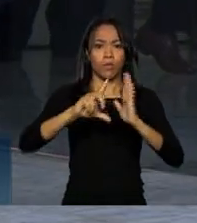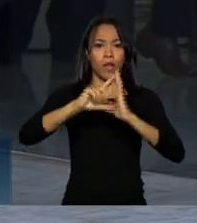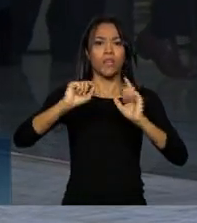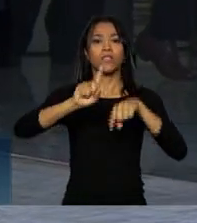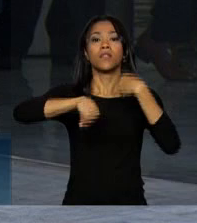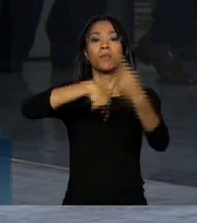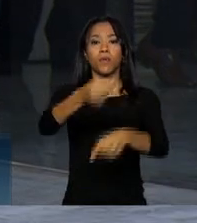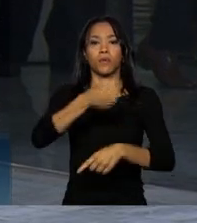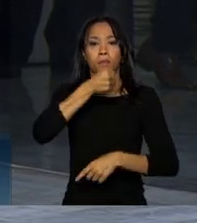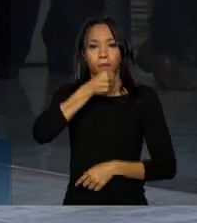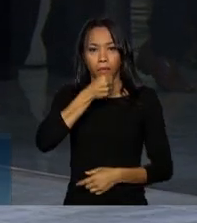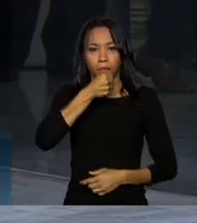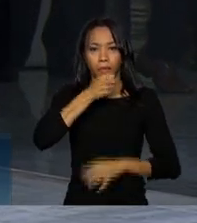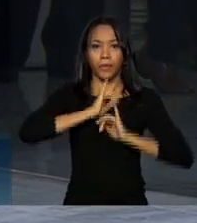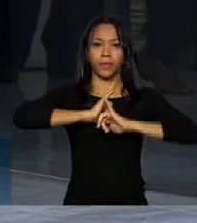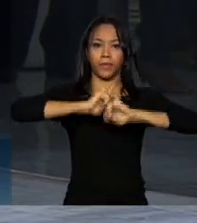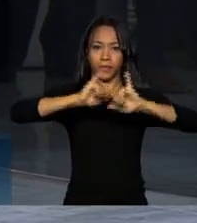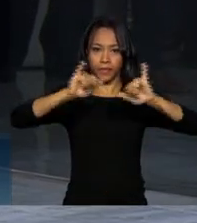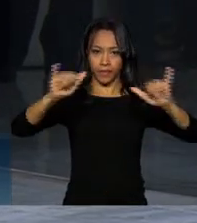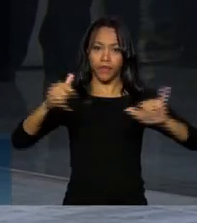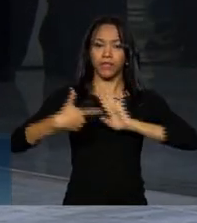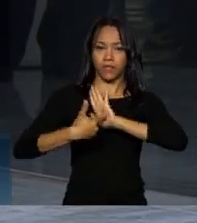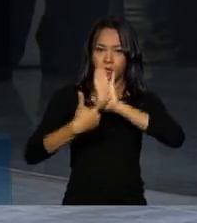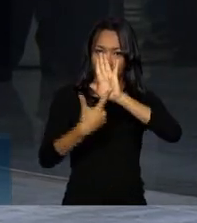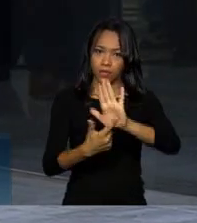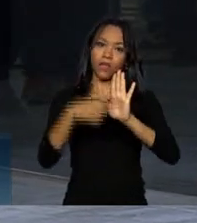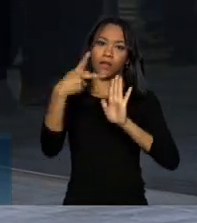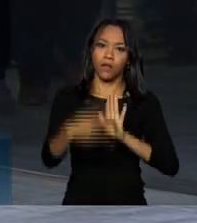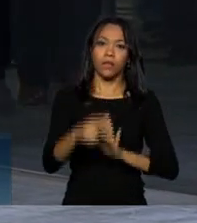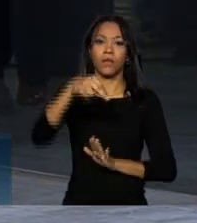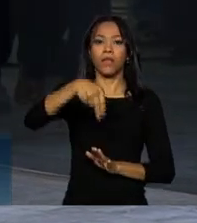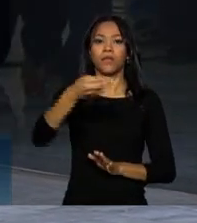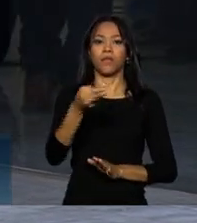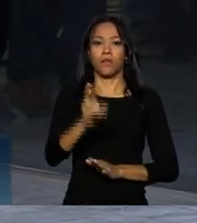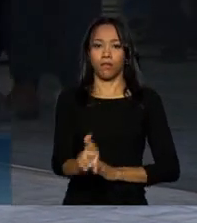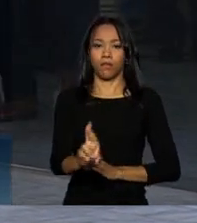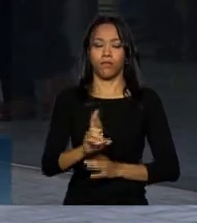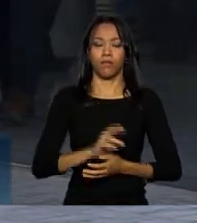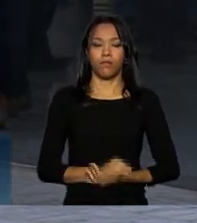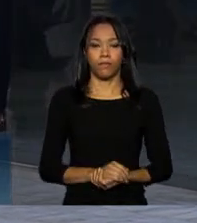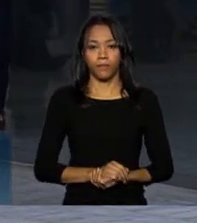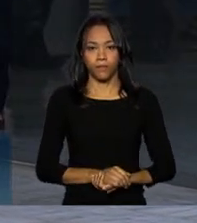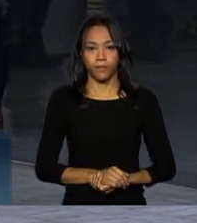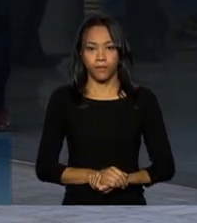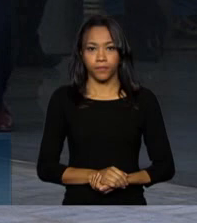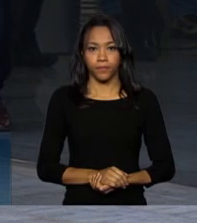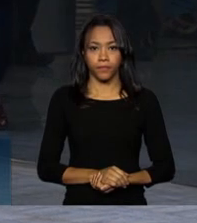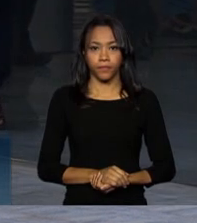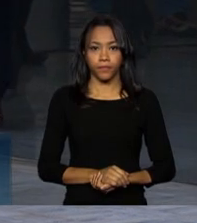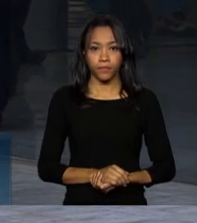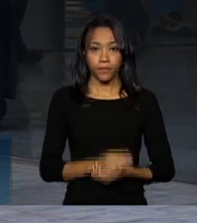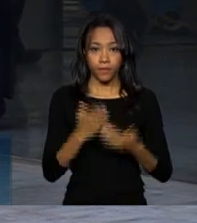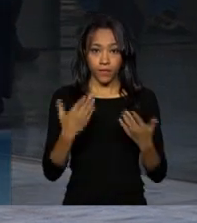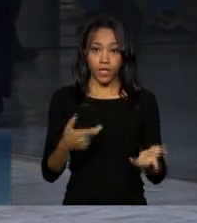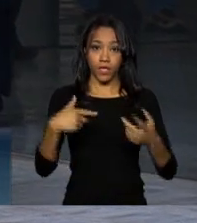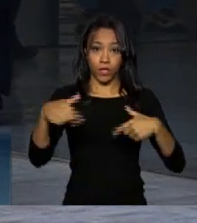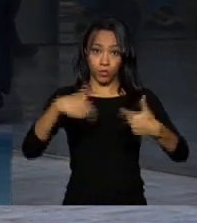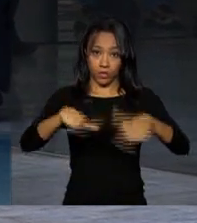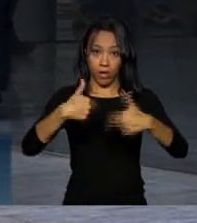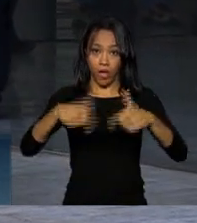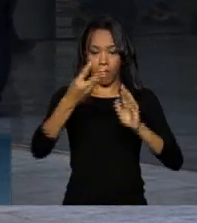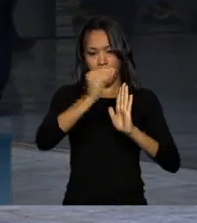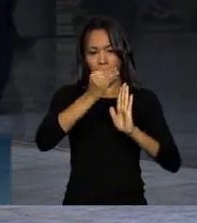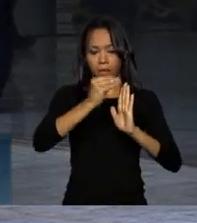imprensa, que será transmitida ao vivo aqui pela NBR. E a agenda comum entre as